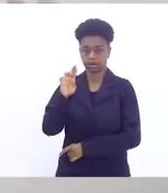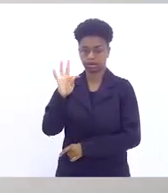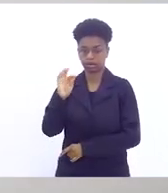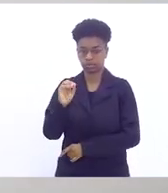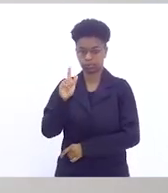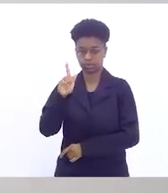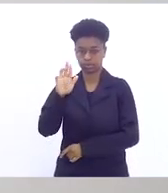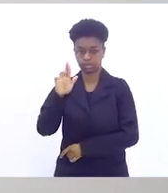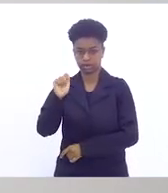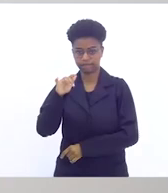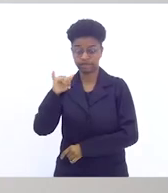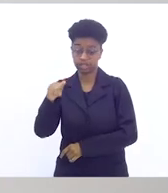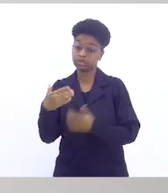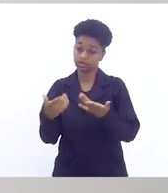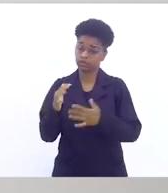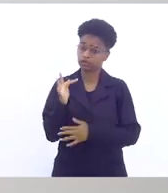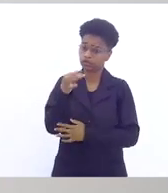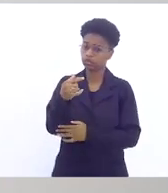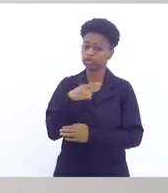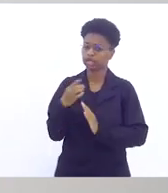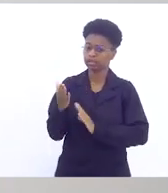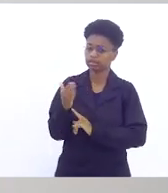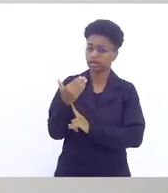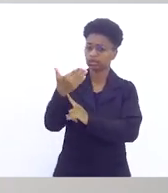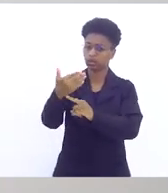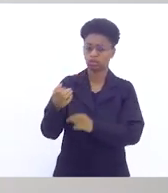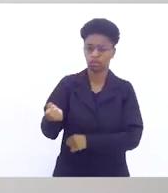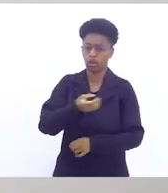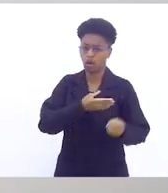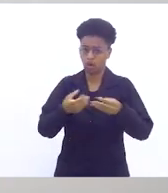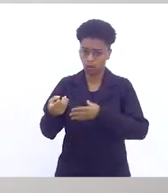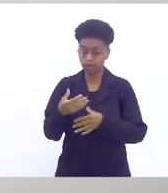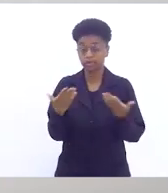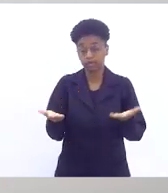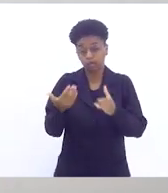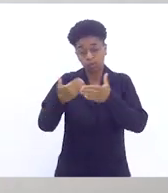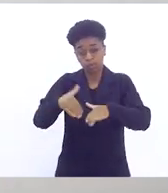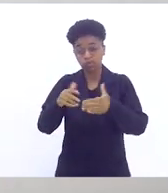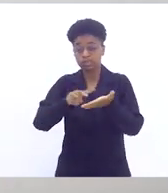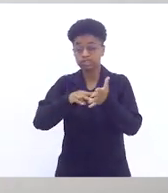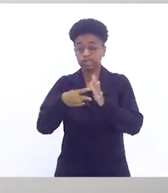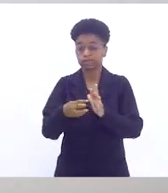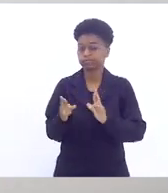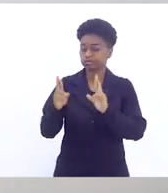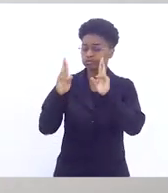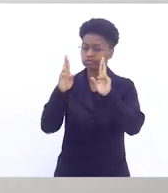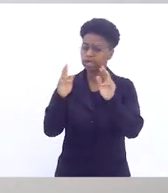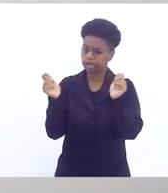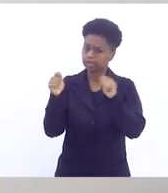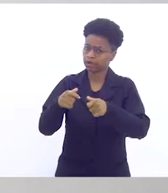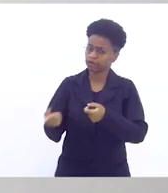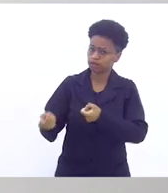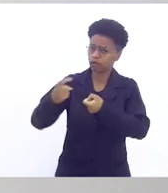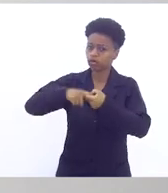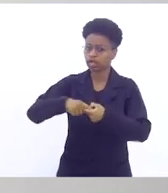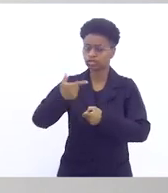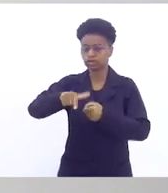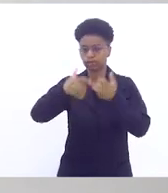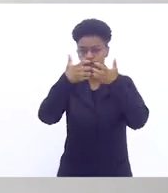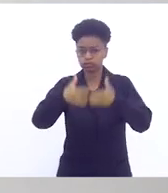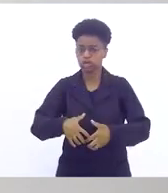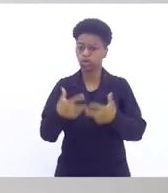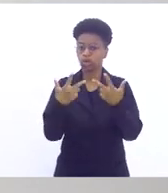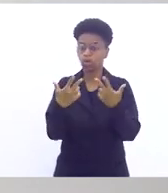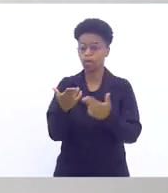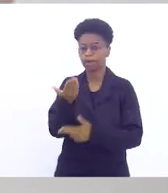gente vai ter muitas novas tecnologias Então esse concurso é um ar de esperança de que a máquina volte a ser o que já foi no passado